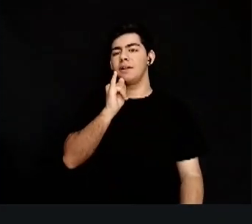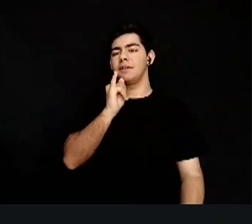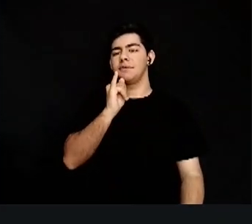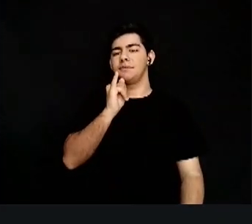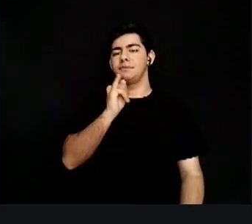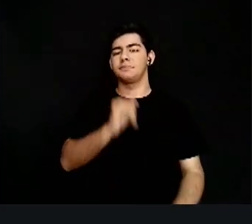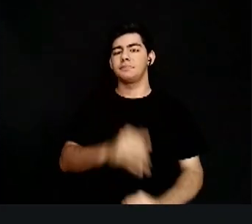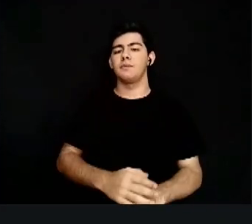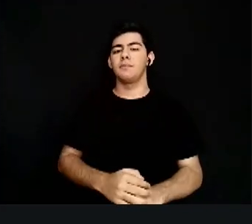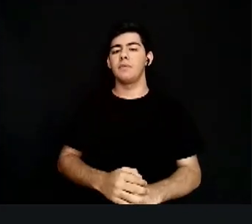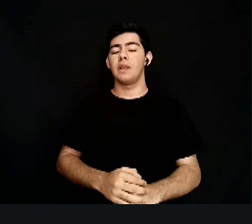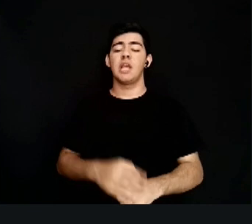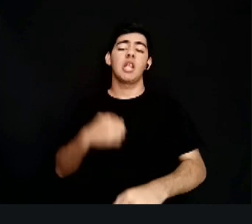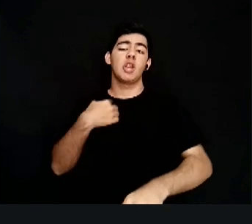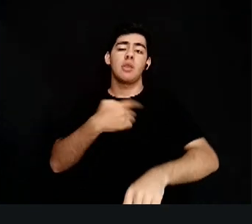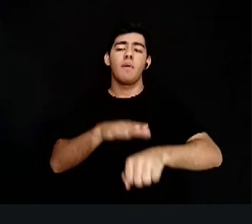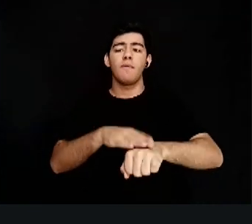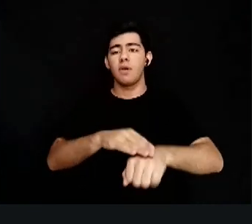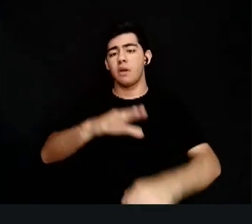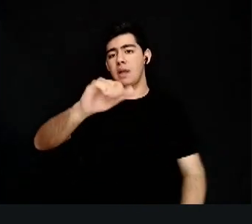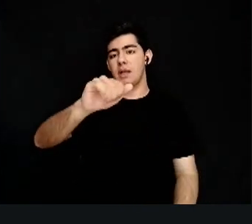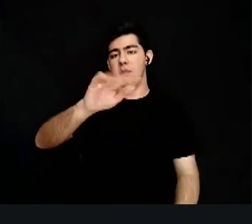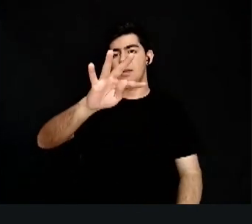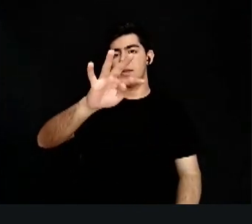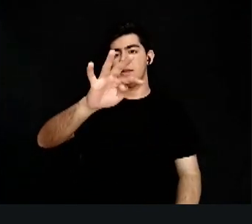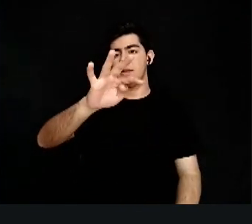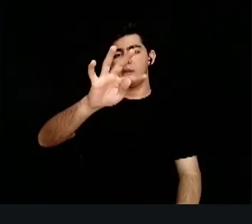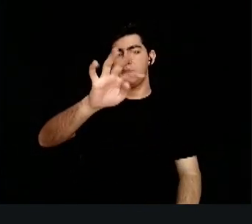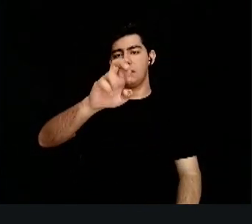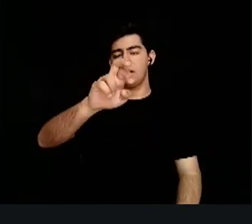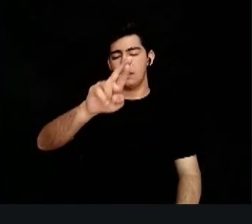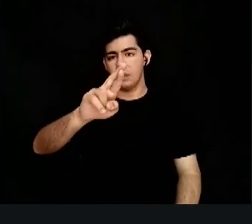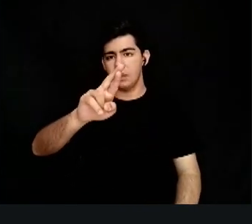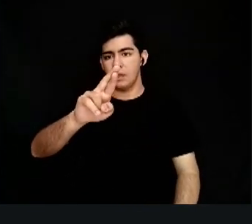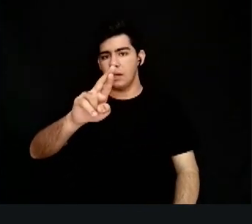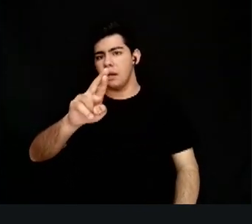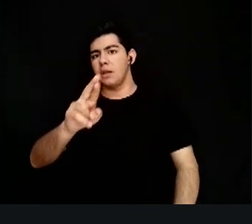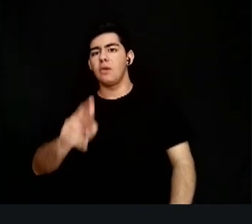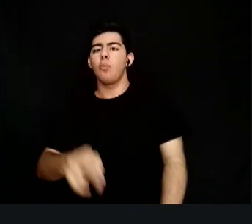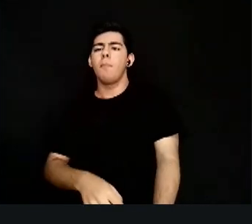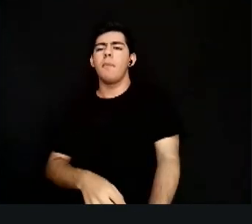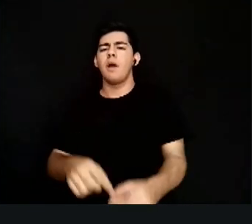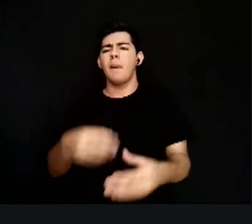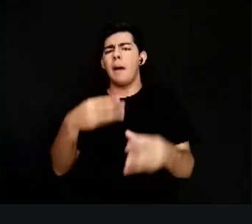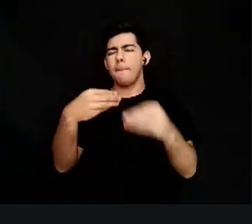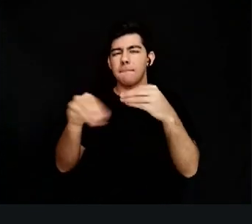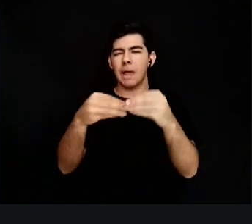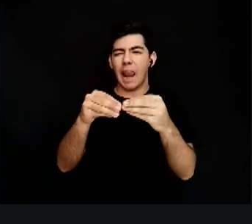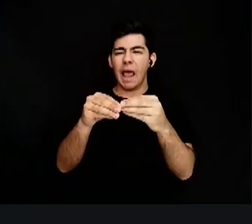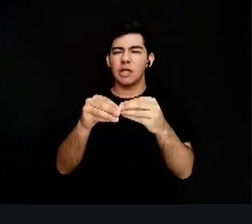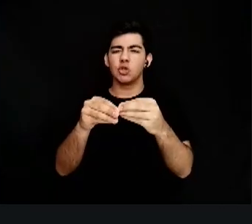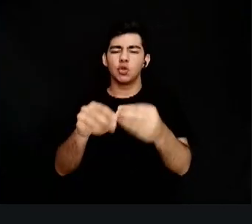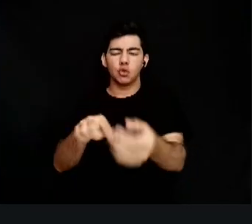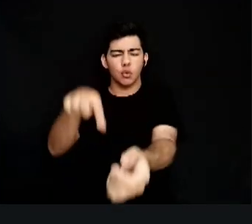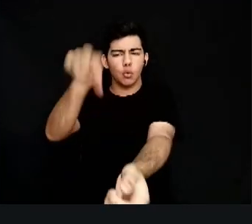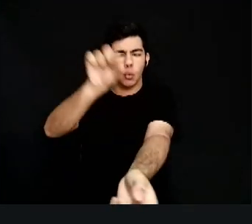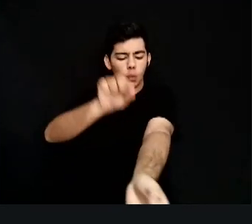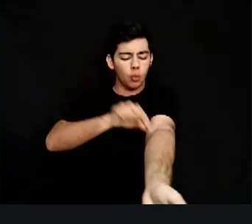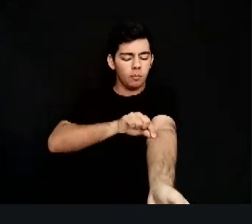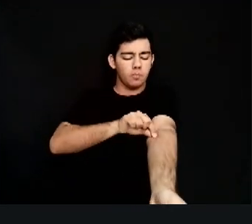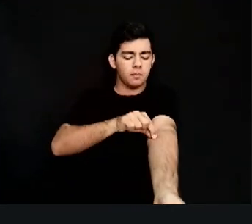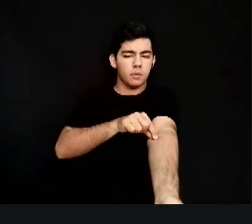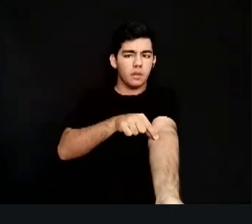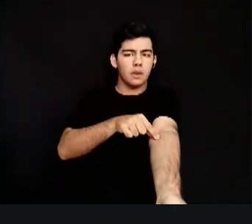existem procedimentos guiados por catéter, né, cateterismos que a gente consegue aspirar esses coágulos, seja na perna,